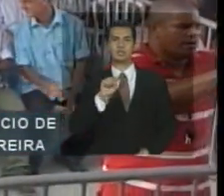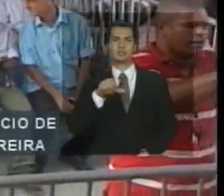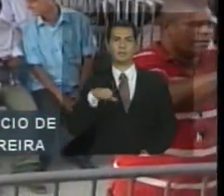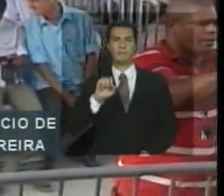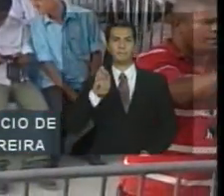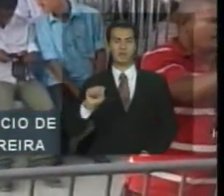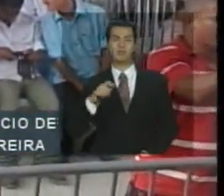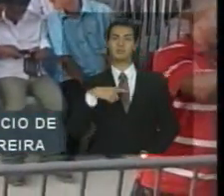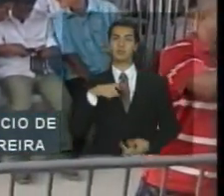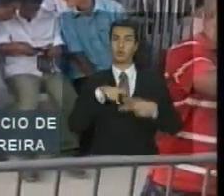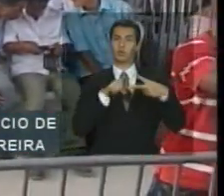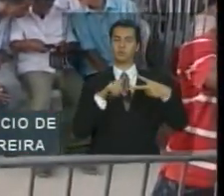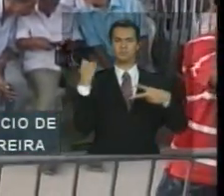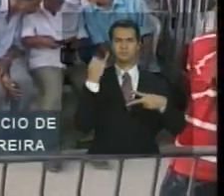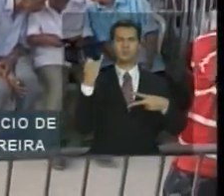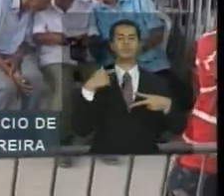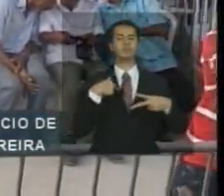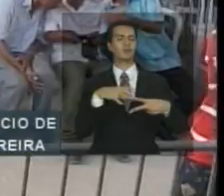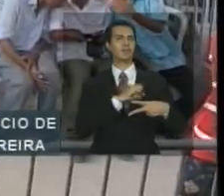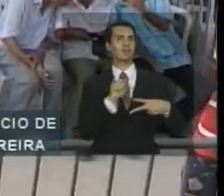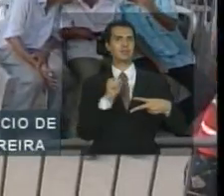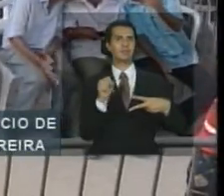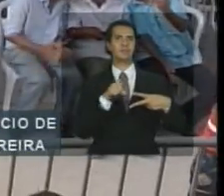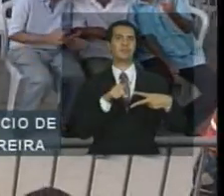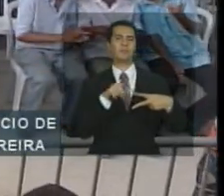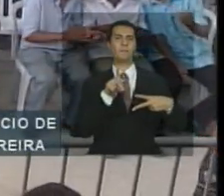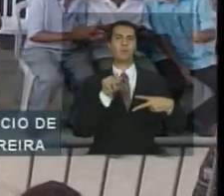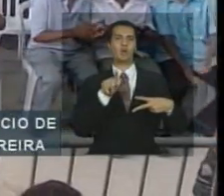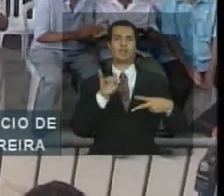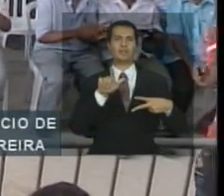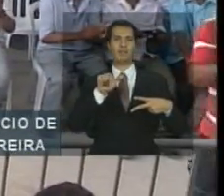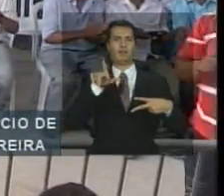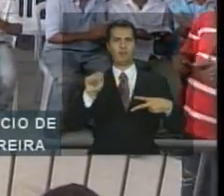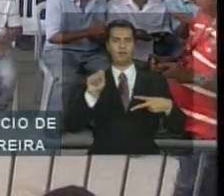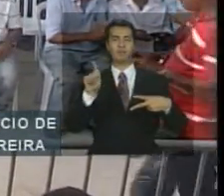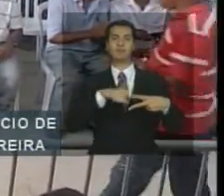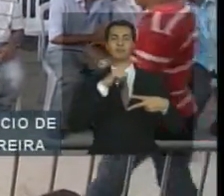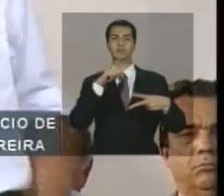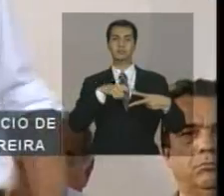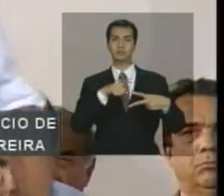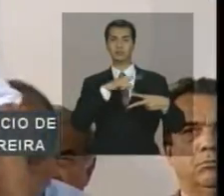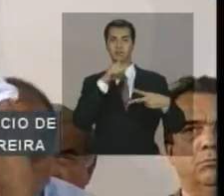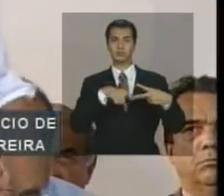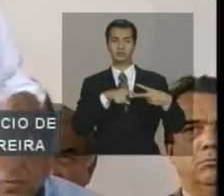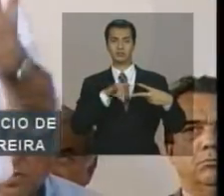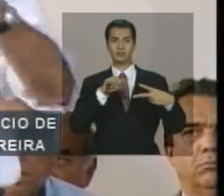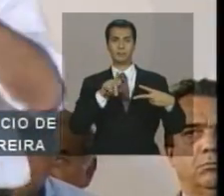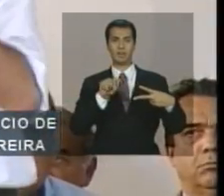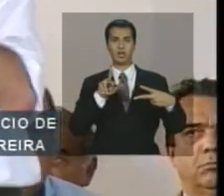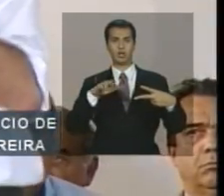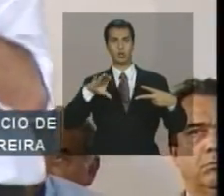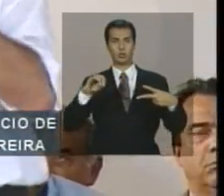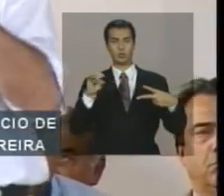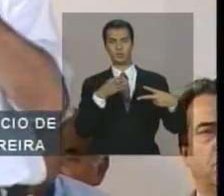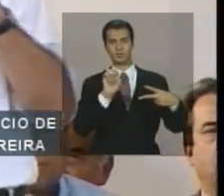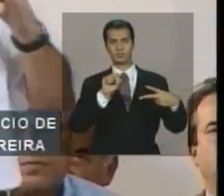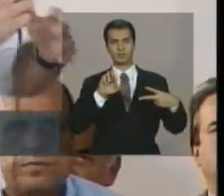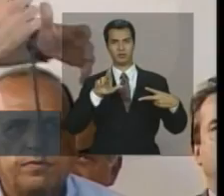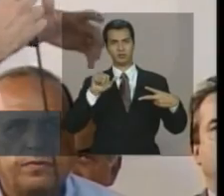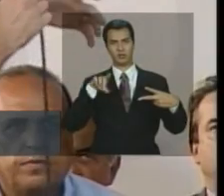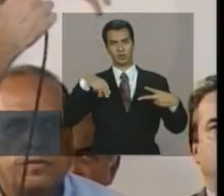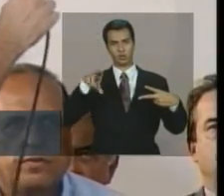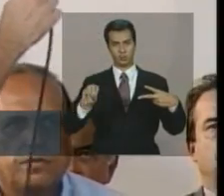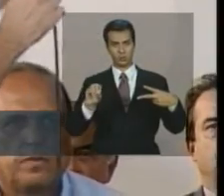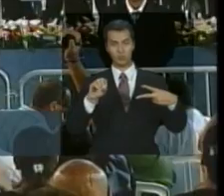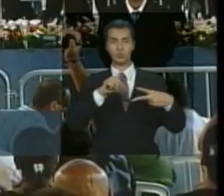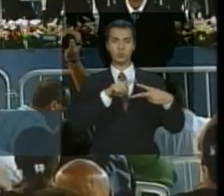minha amada e querida Portela e cumprimentar o meu querido Império Serrano, duas grandes escolas